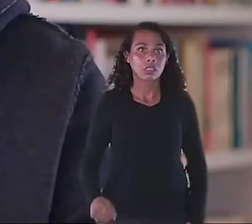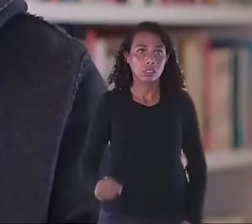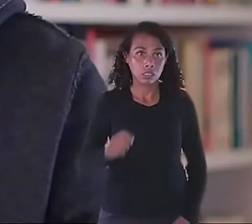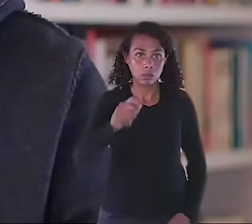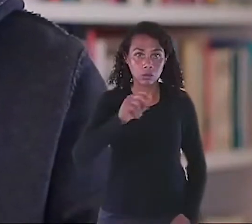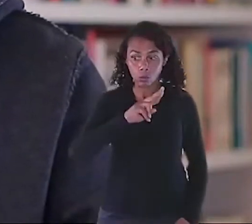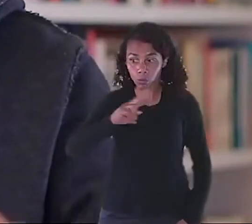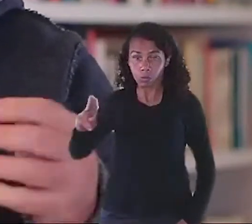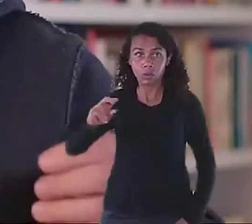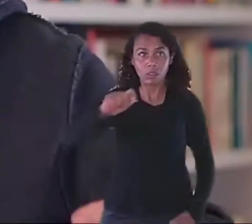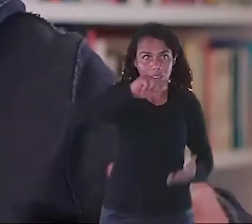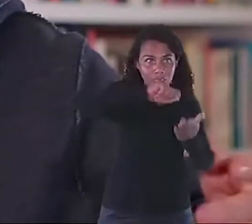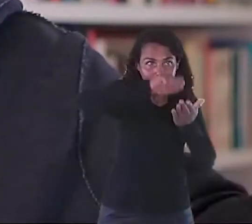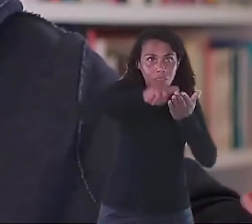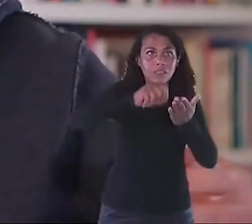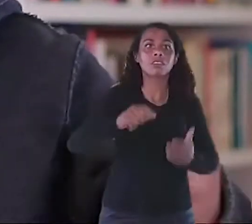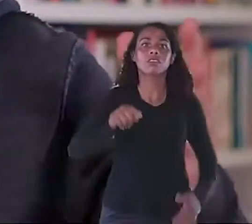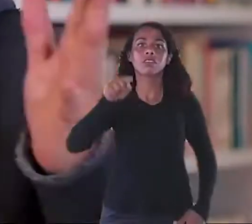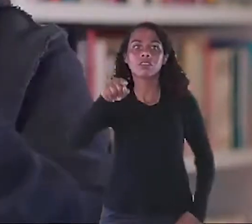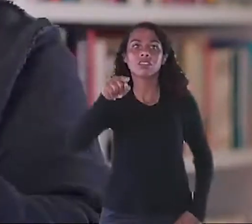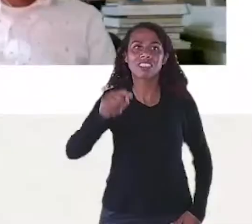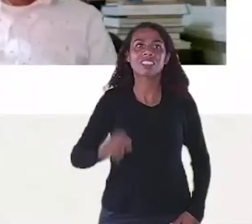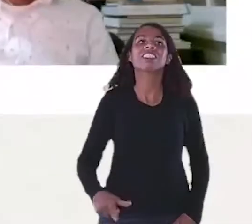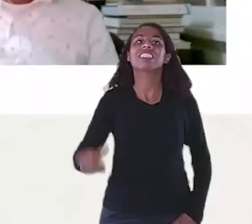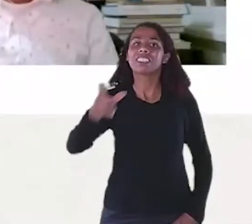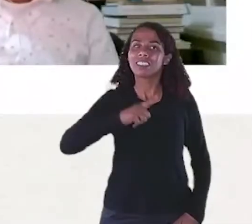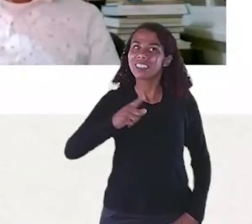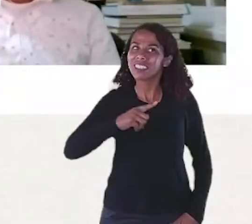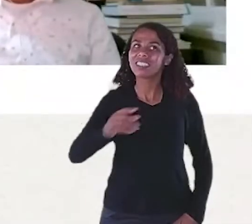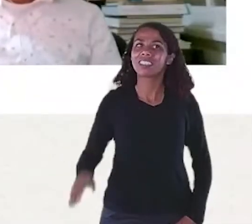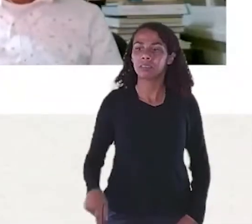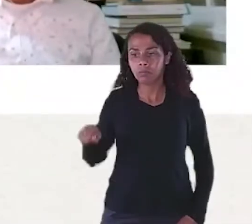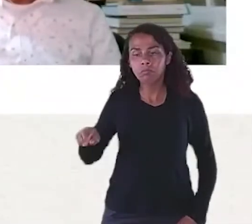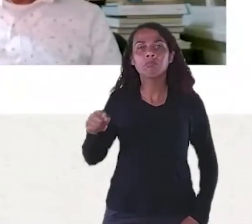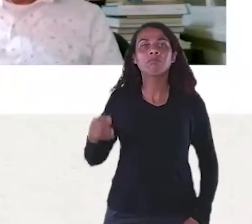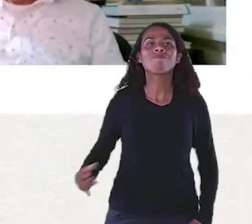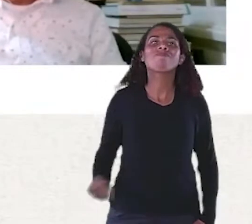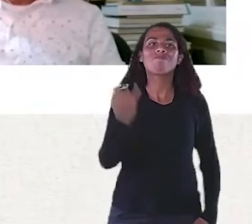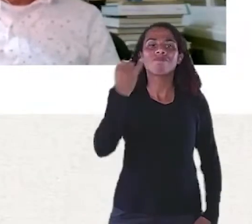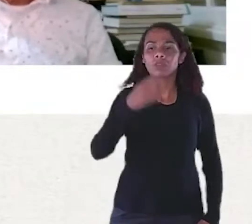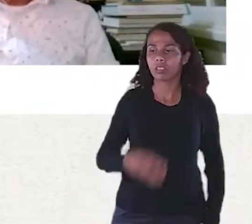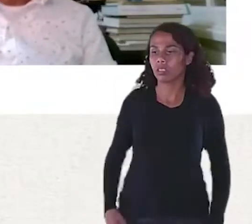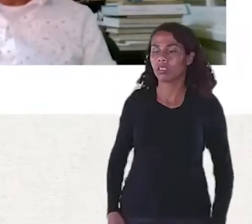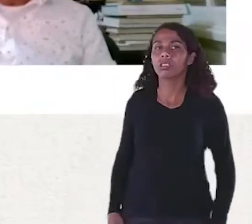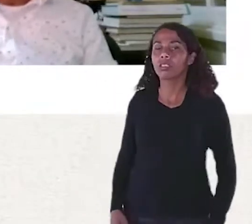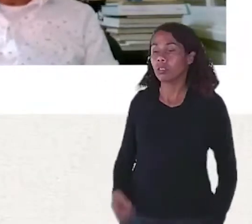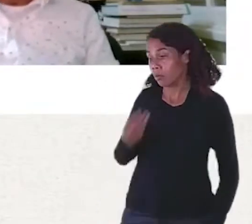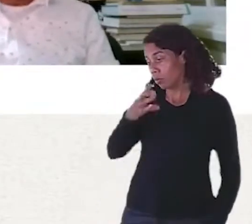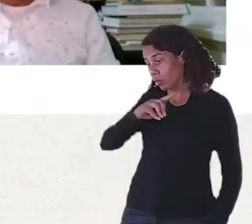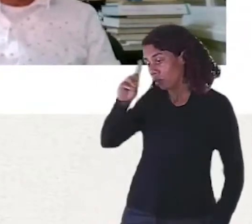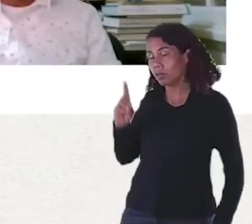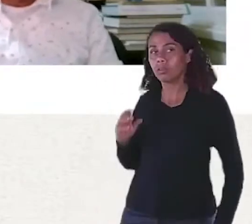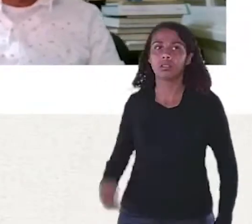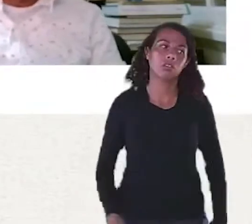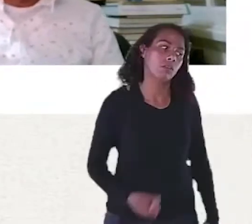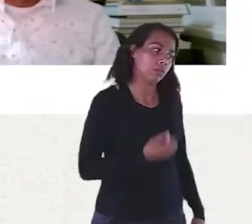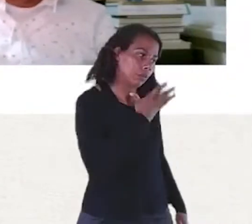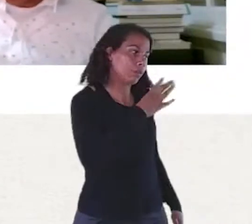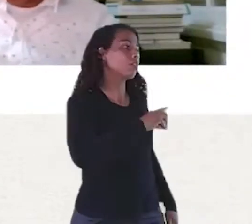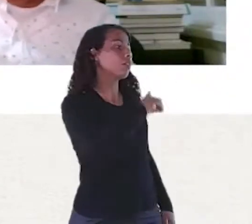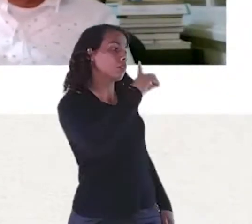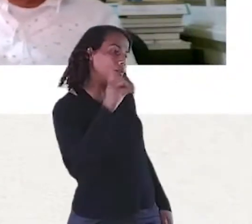espalhados. E muito boa noite, doutor Humberto Werneck. Boa noite, Afonso. Muitíssimo obrigado